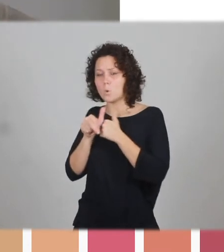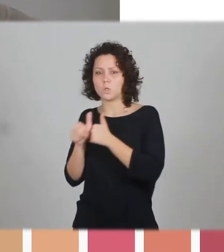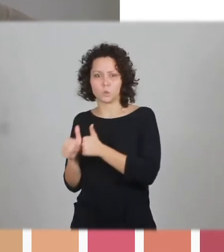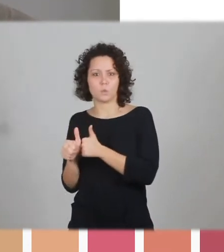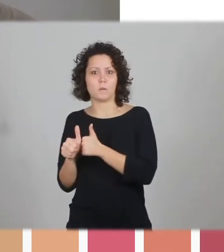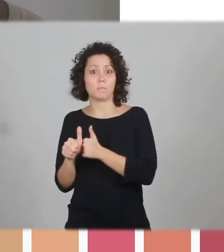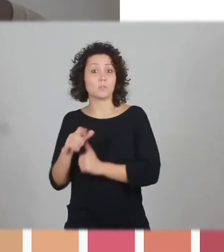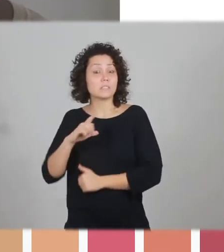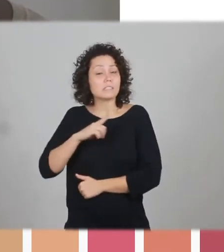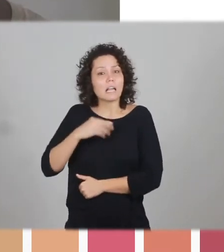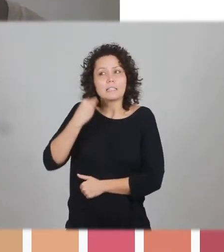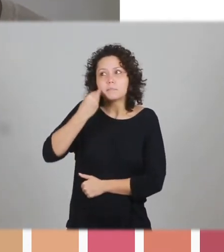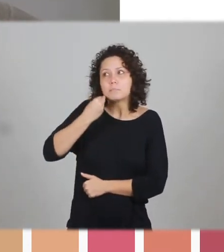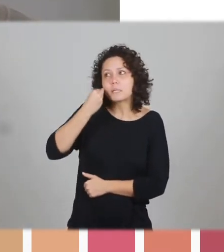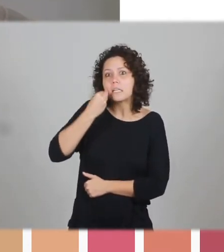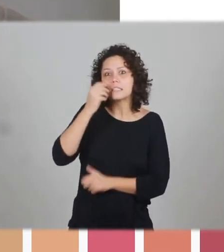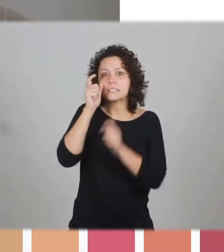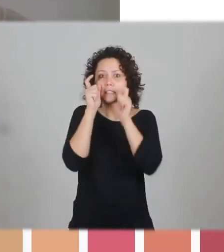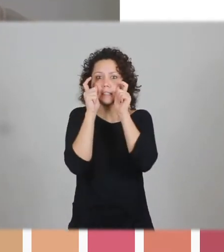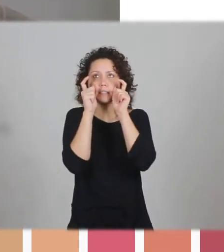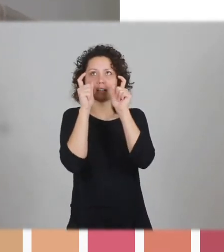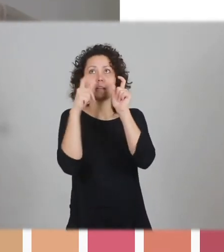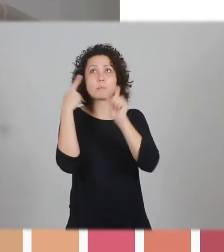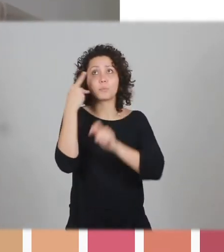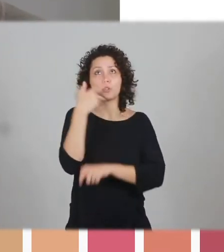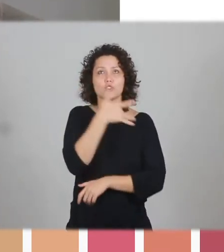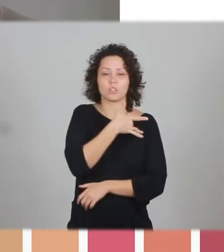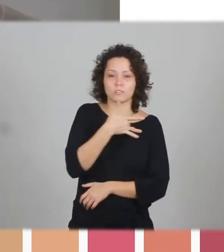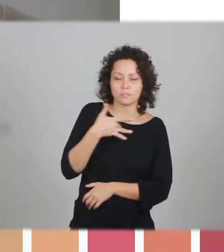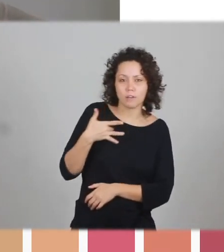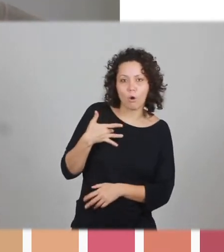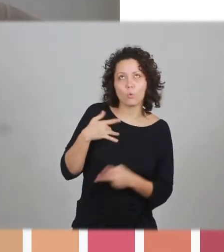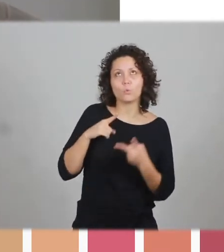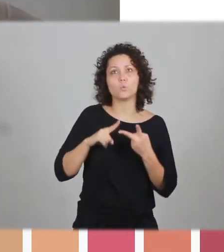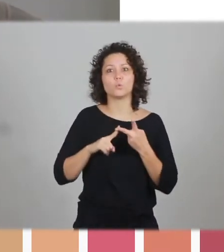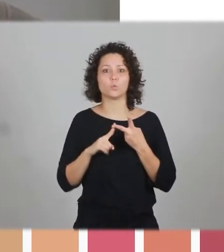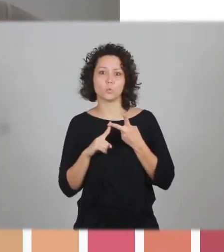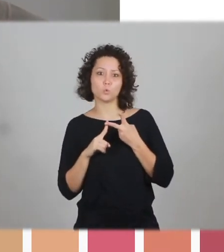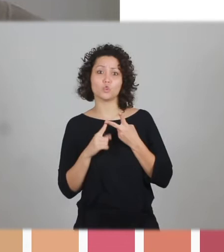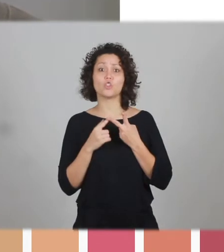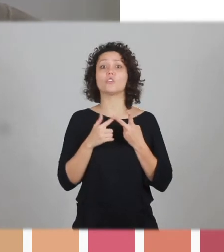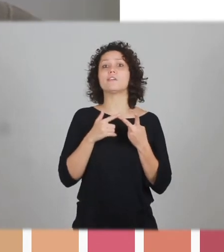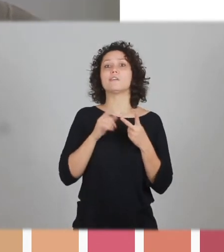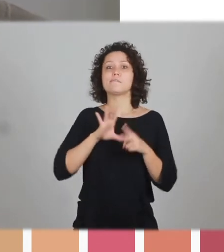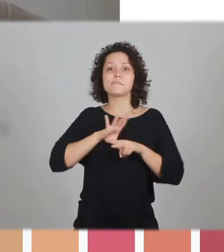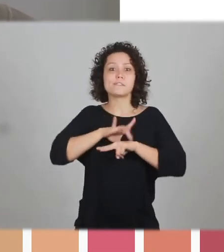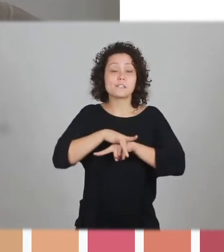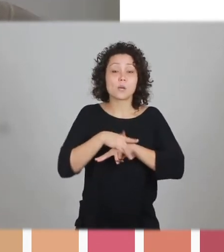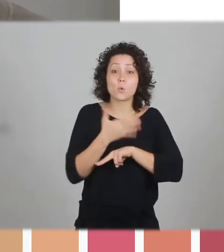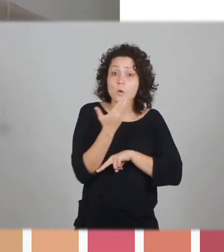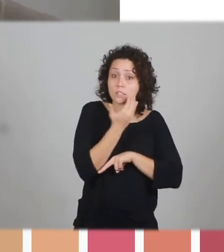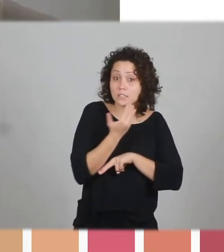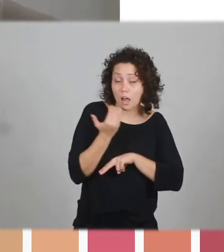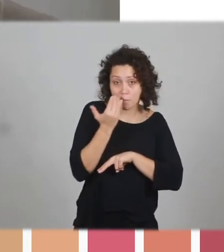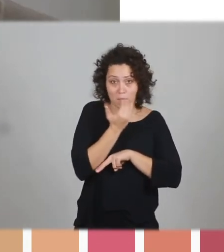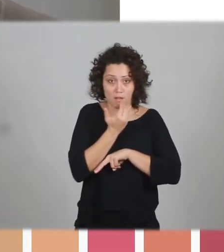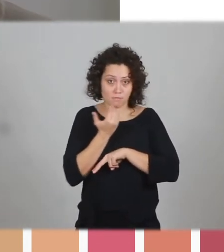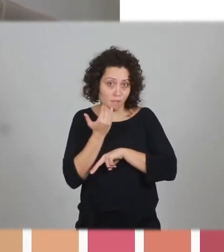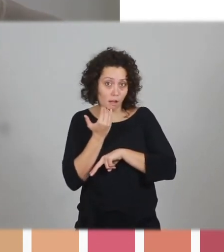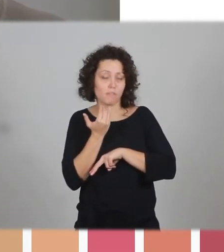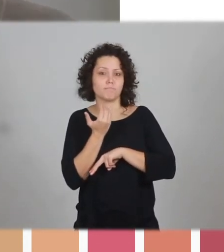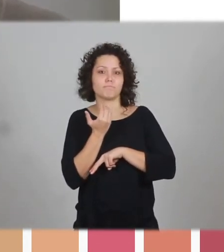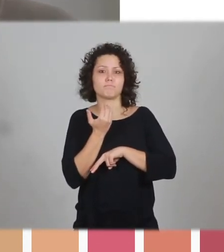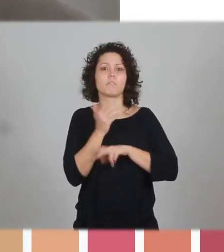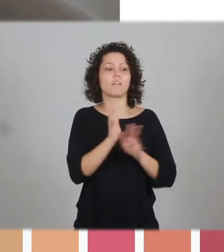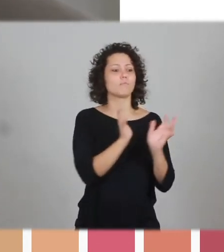por exemplo, no âmbito das políticas de saúde, no âmbito das políticas de segurança alimentar, que incorporam as demandas dos diferentes grupos